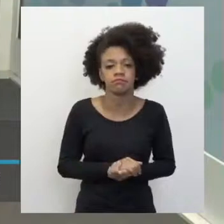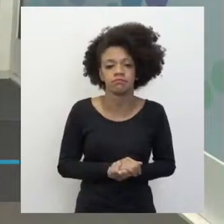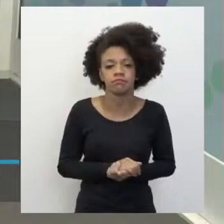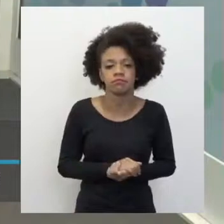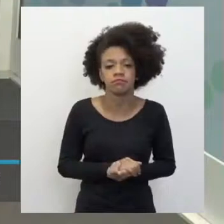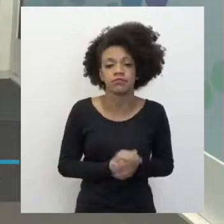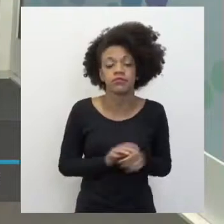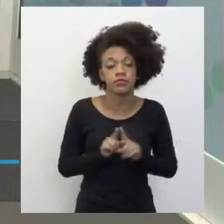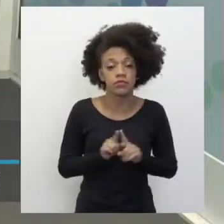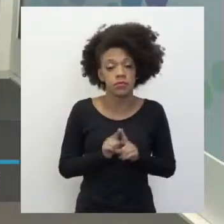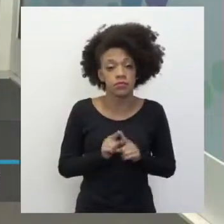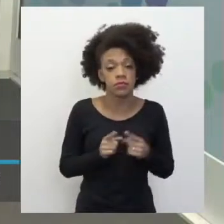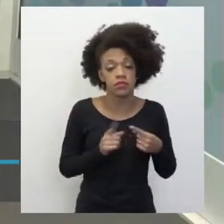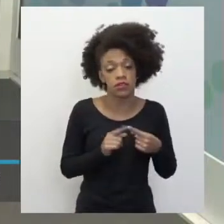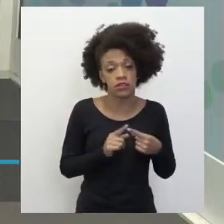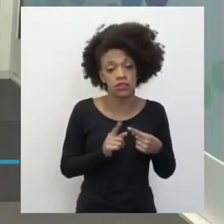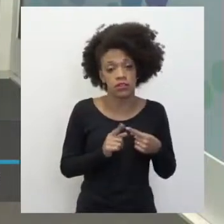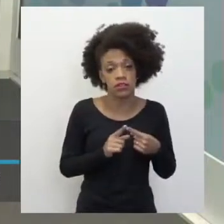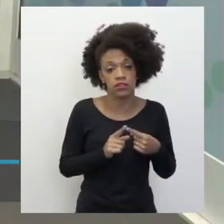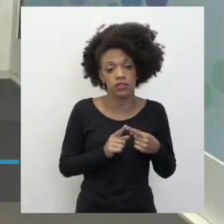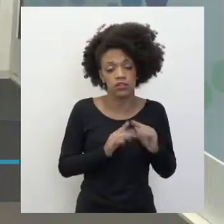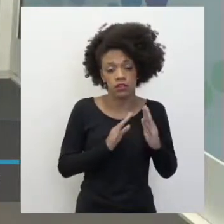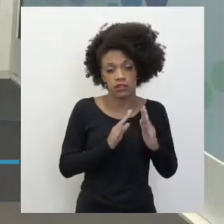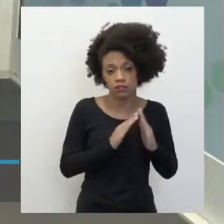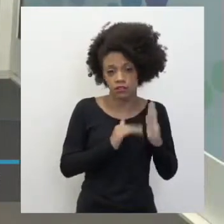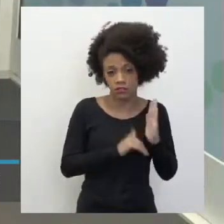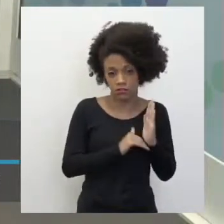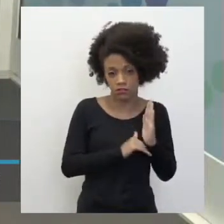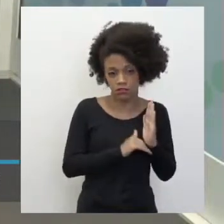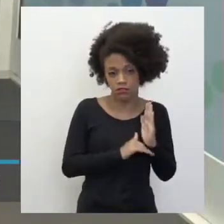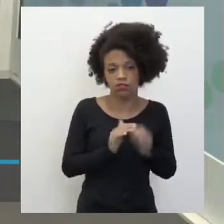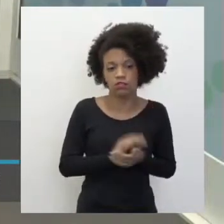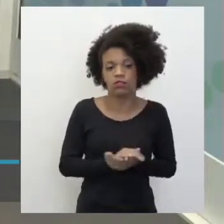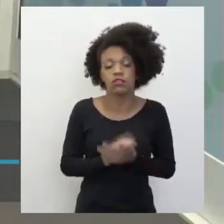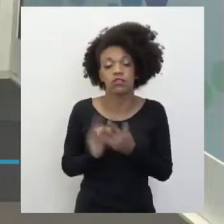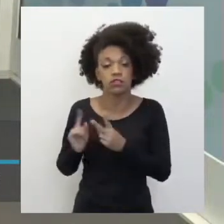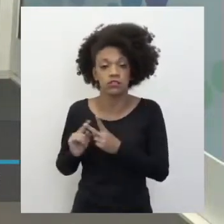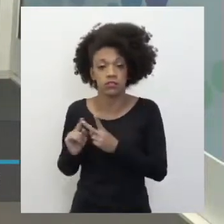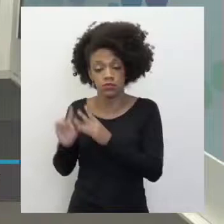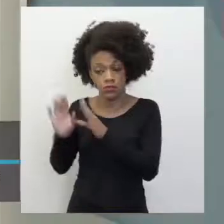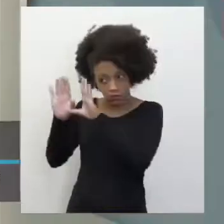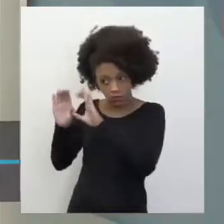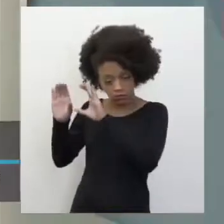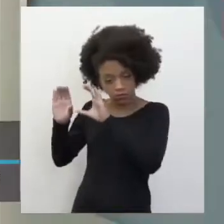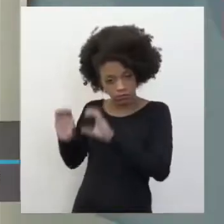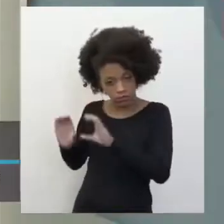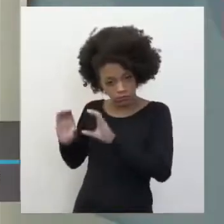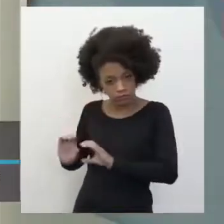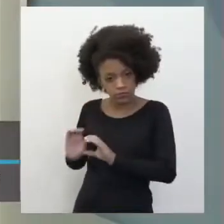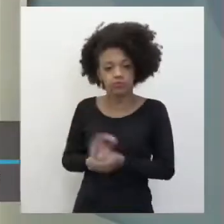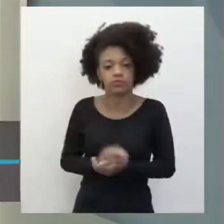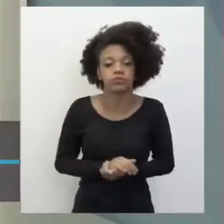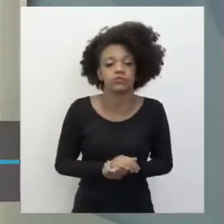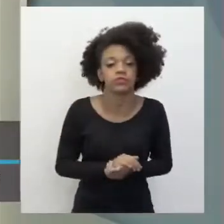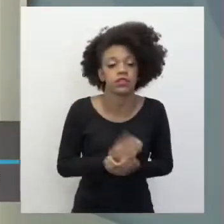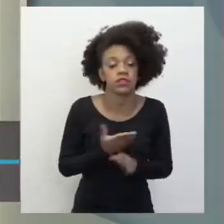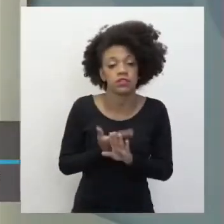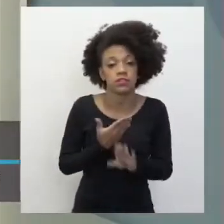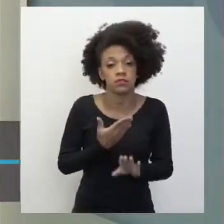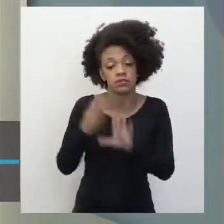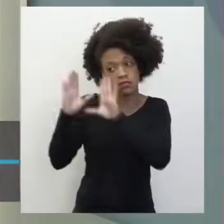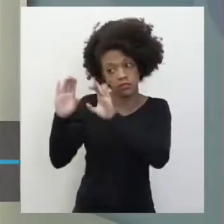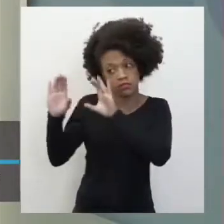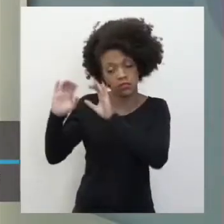questão, a primeira é do cachorro da cinza, né? E a segunda do céu começou a cair. Isso, e a Pro colocou a Pro Sônia. A separação entre o céu e a